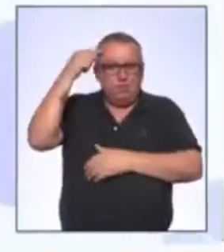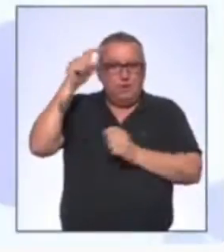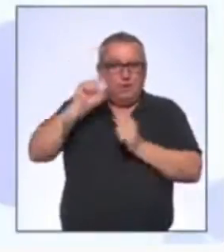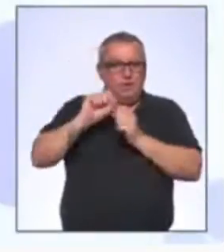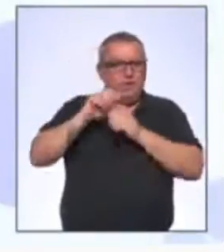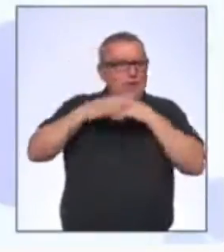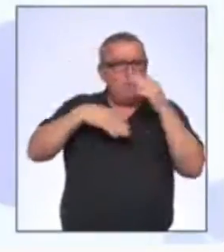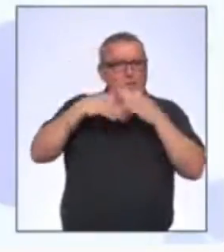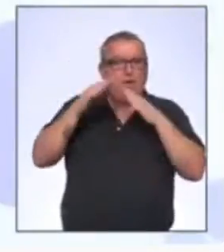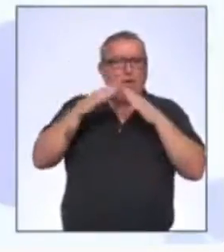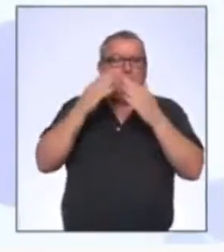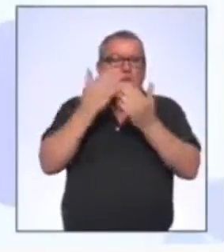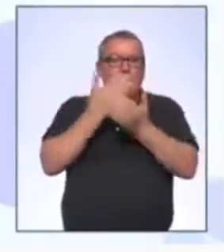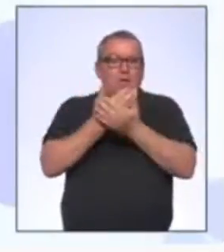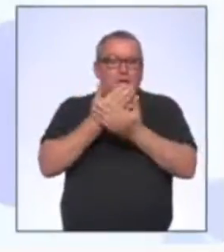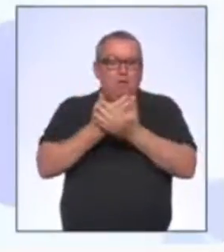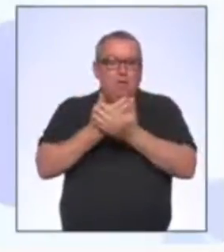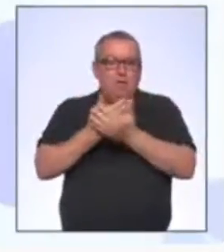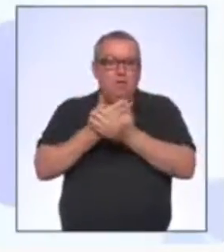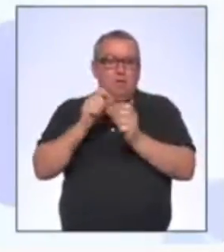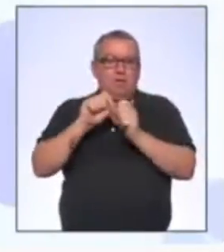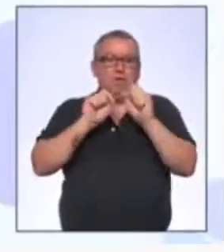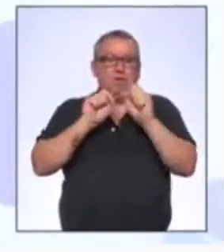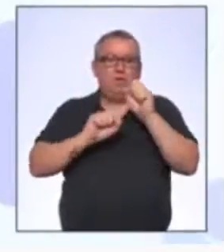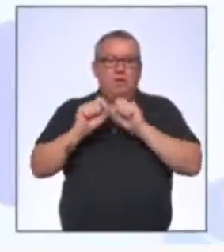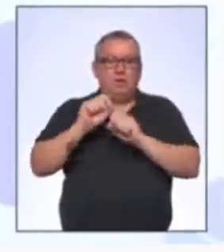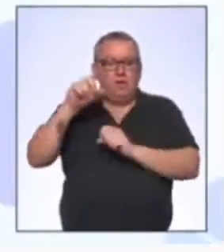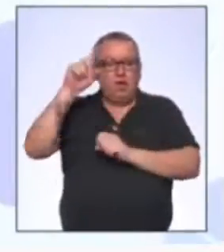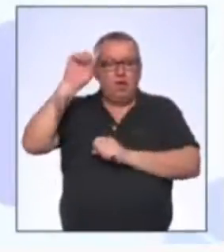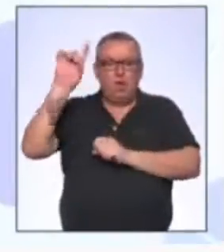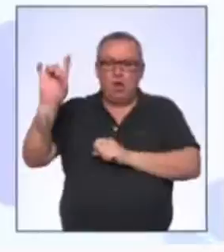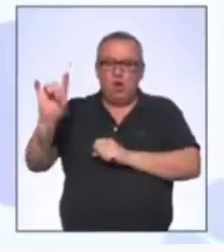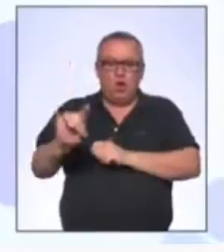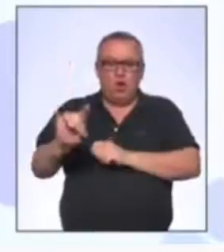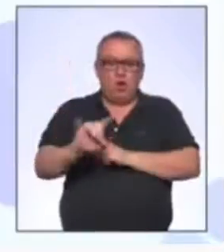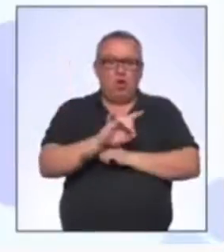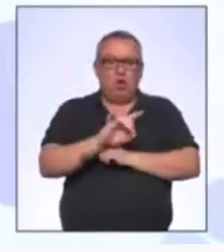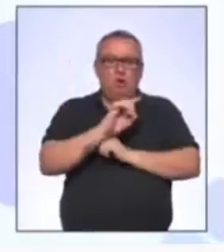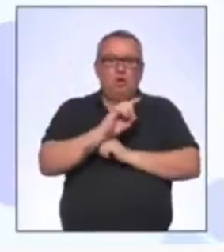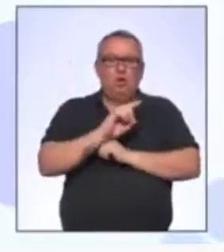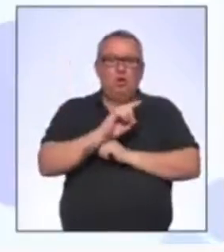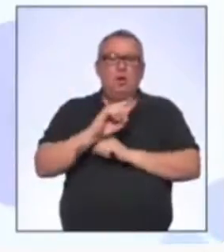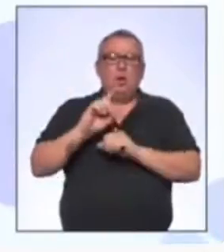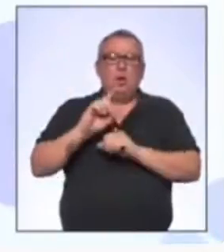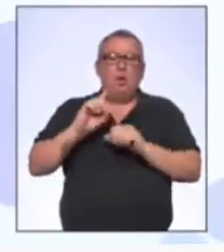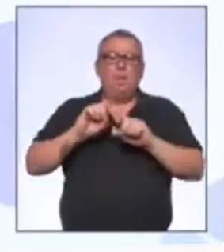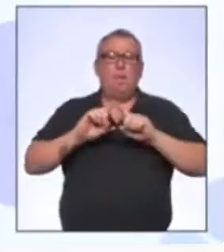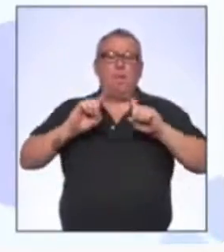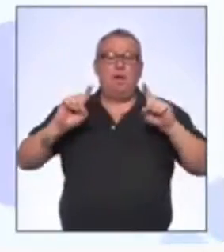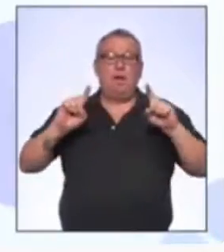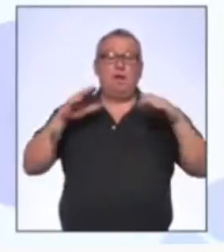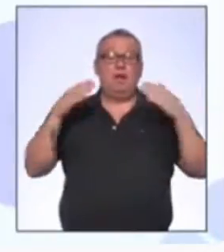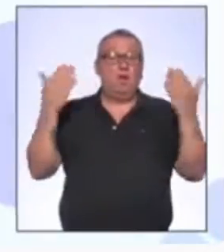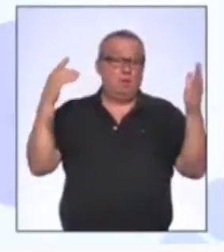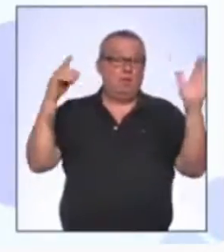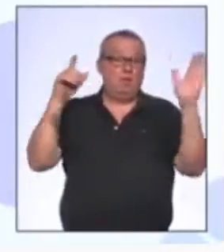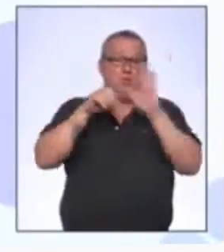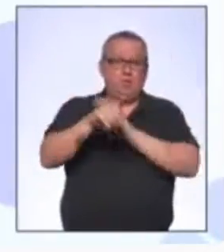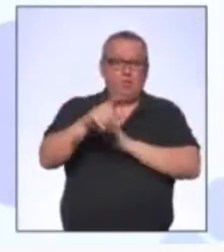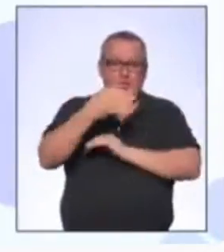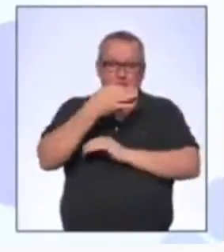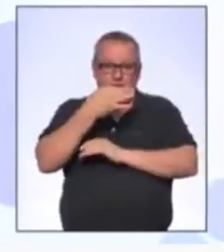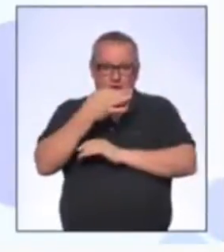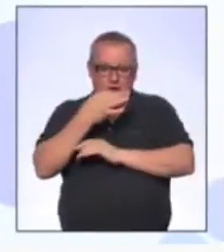sua prática escolar e nós fazemos isso no nosso para o dia a dia pitoco para o pergunto